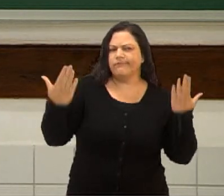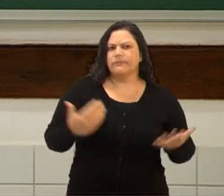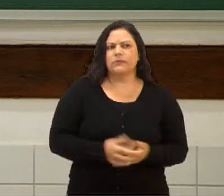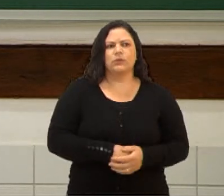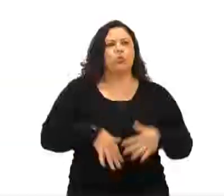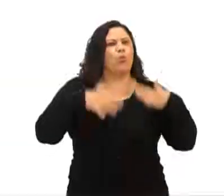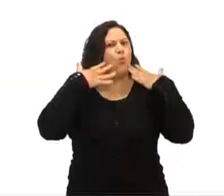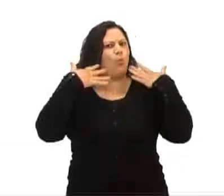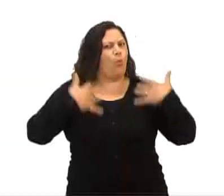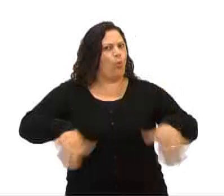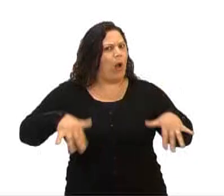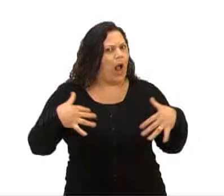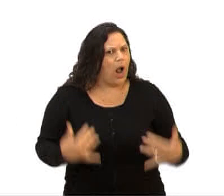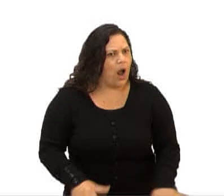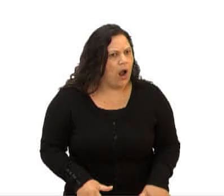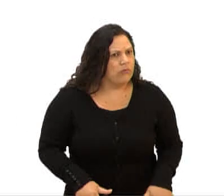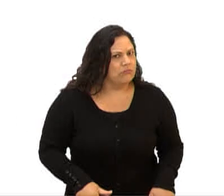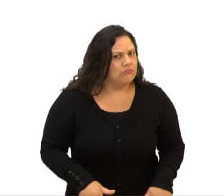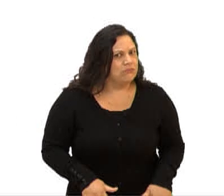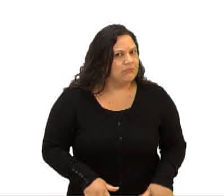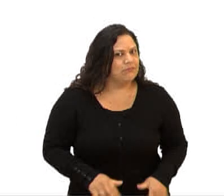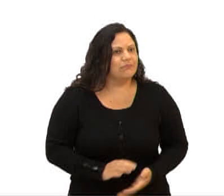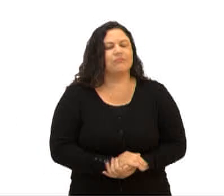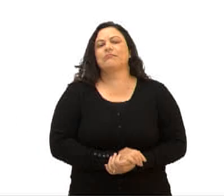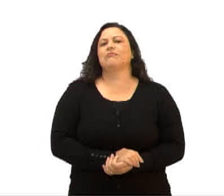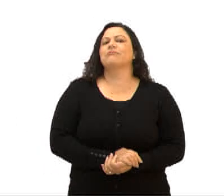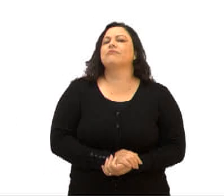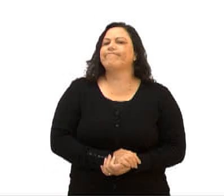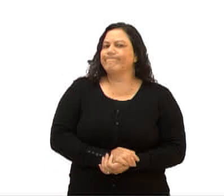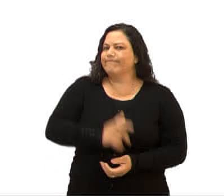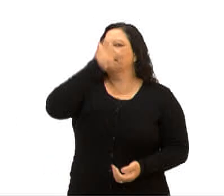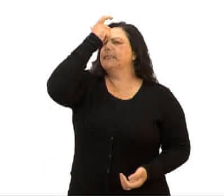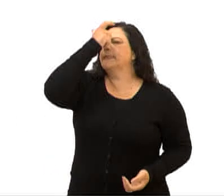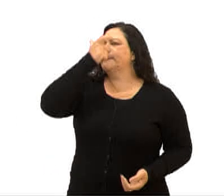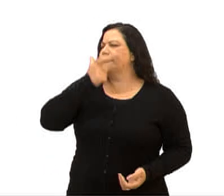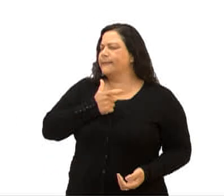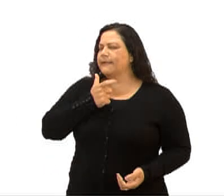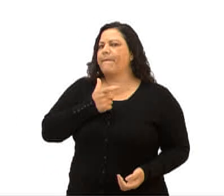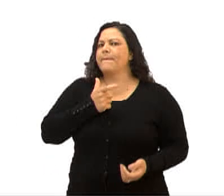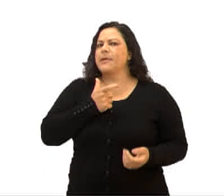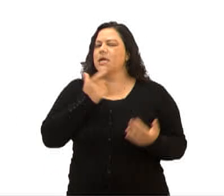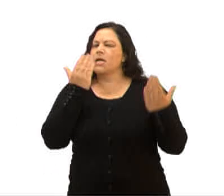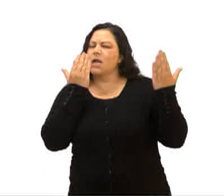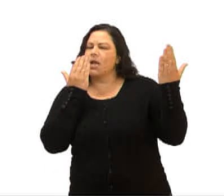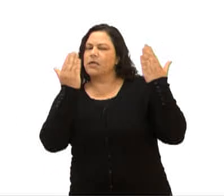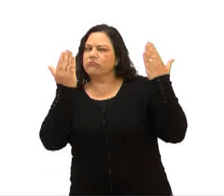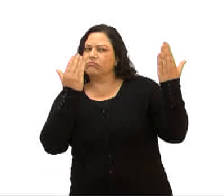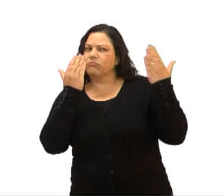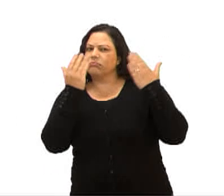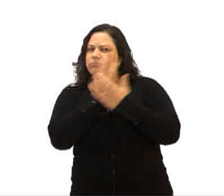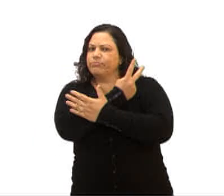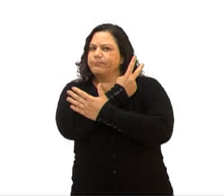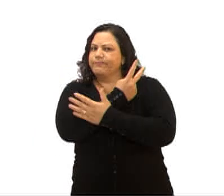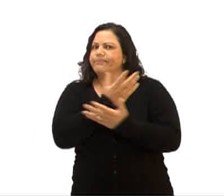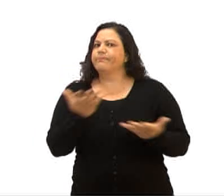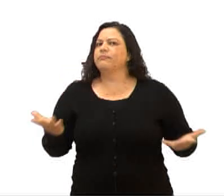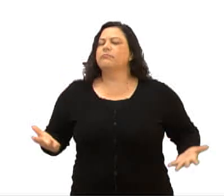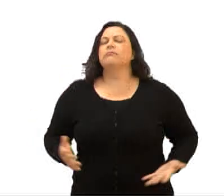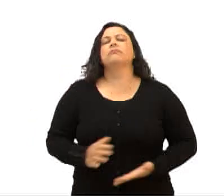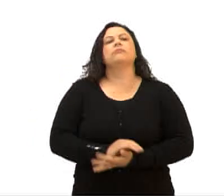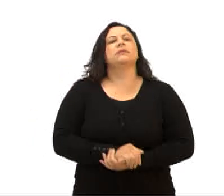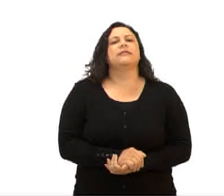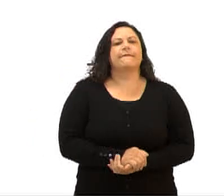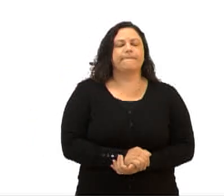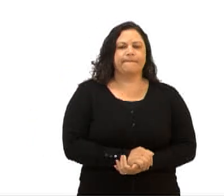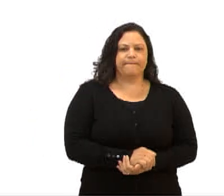well, appearance can be deceptive. As aparências enganam. 3. Which verb is in